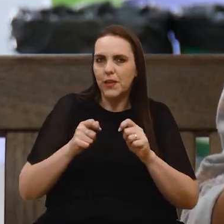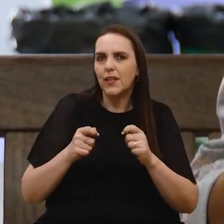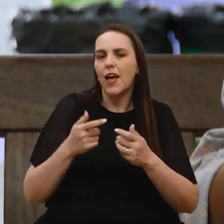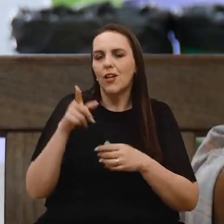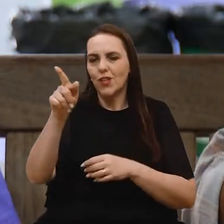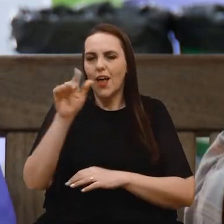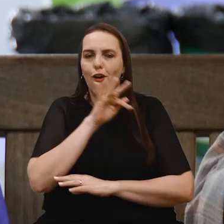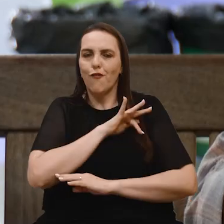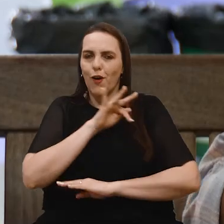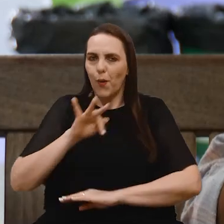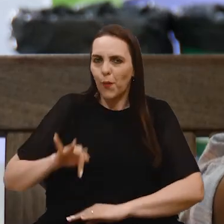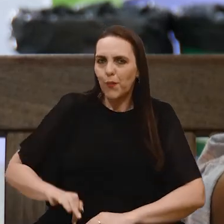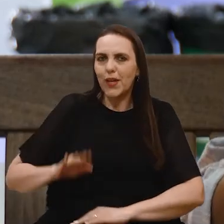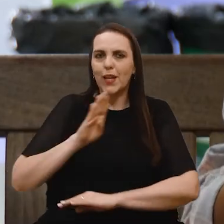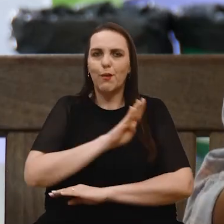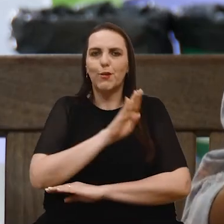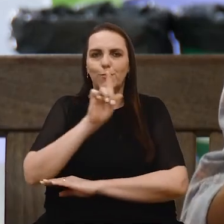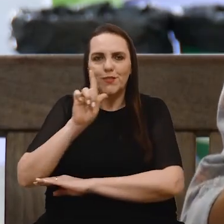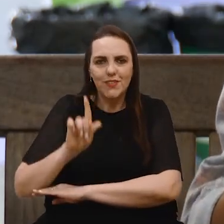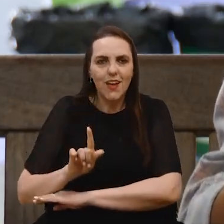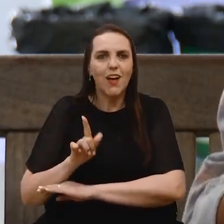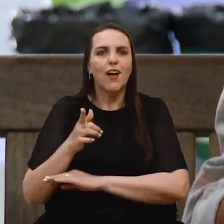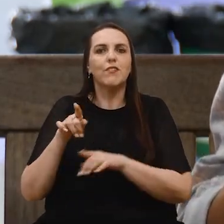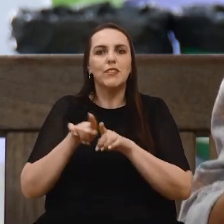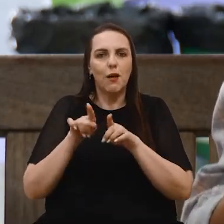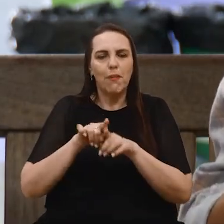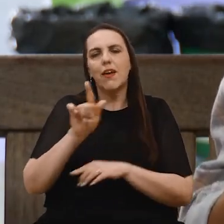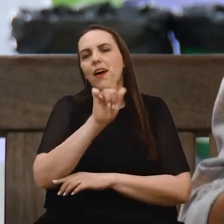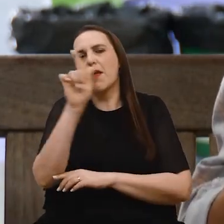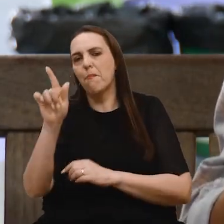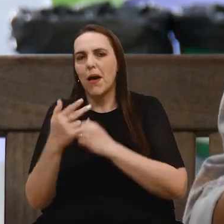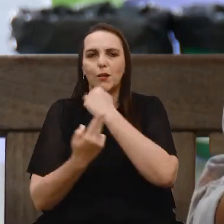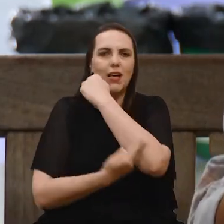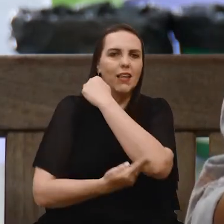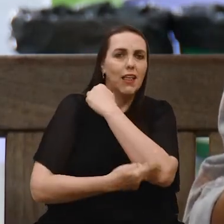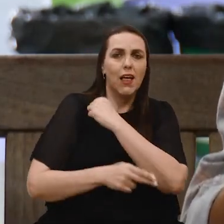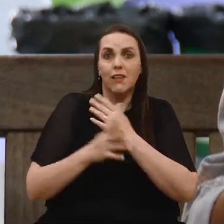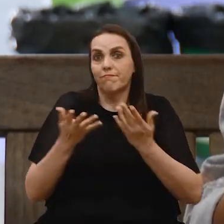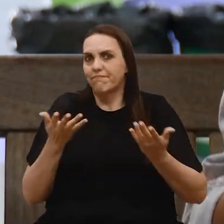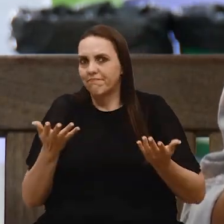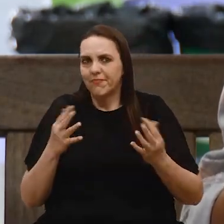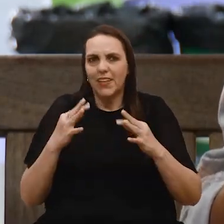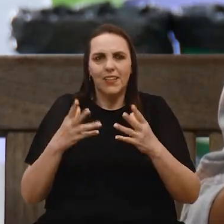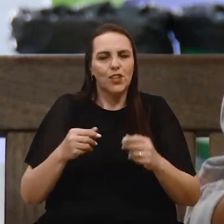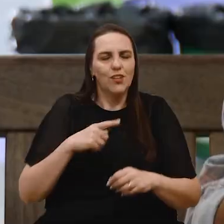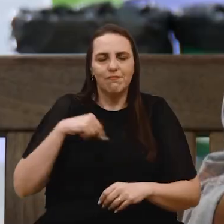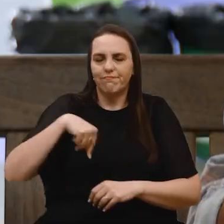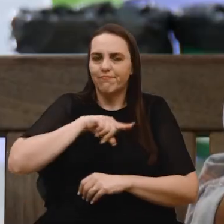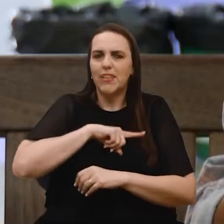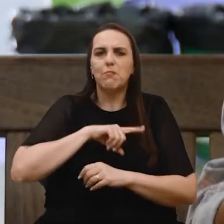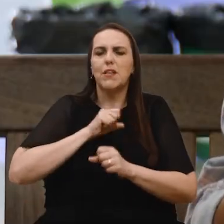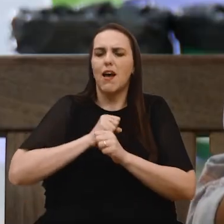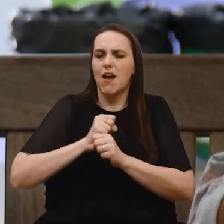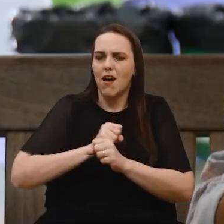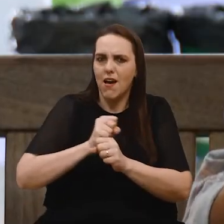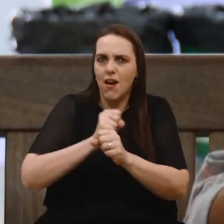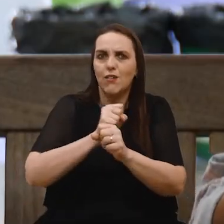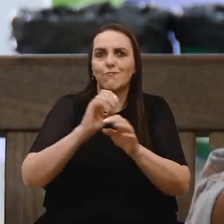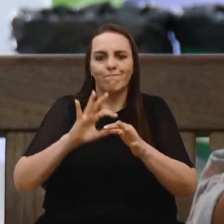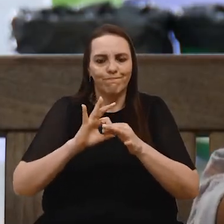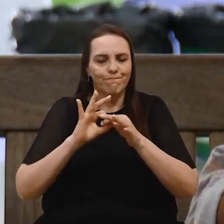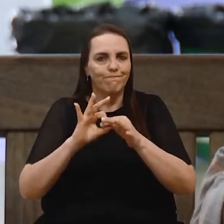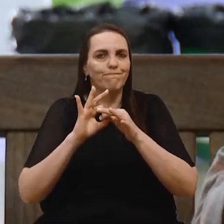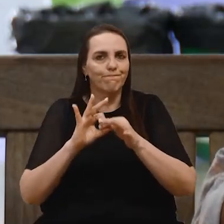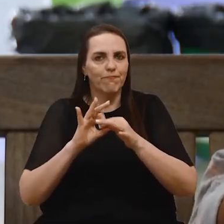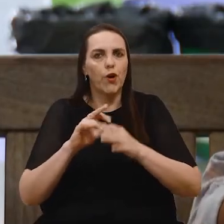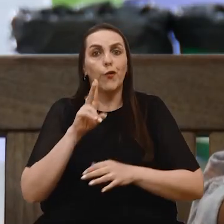algum atrativo em Farroupilha, Bento Gonçalves, próprio Gramado e Canela. Ou seja, nós temos já há muitos anos uma